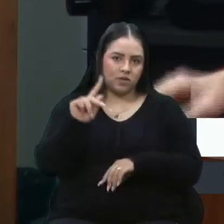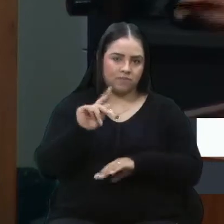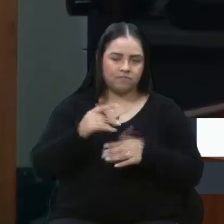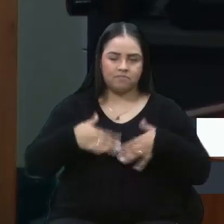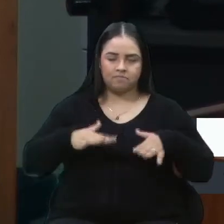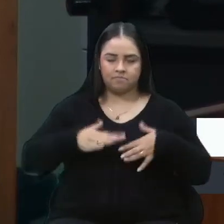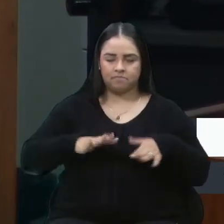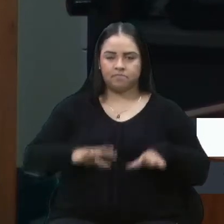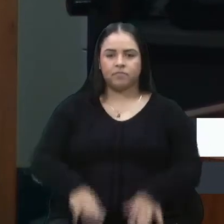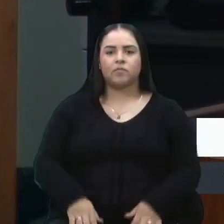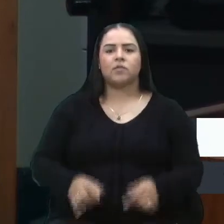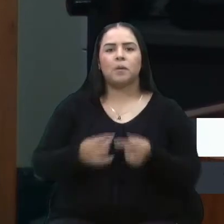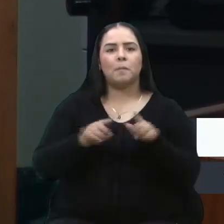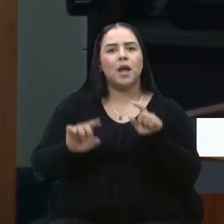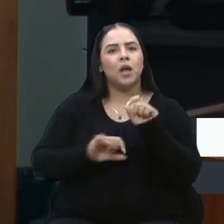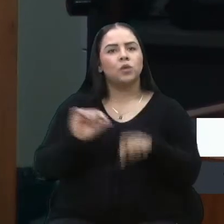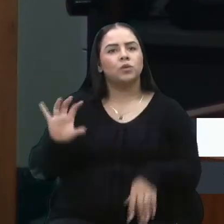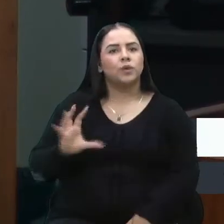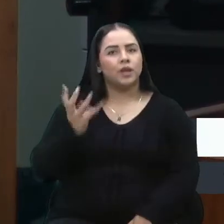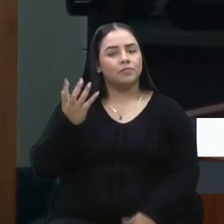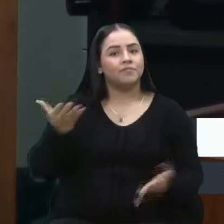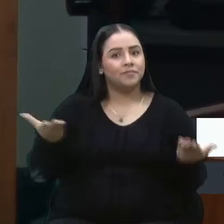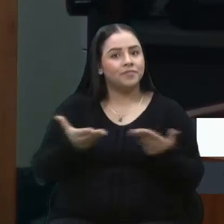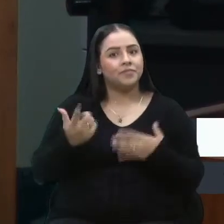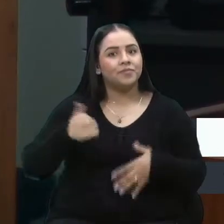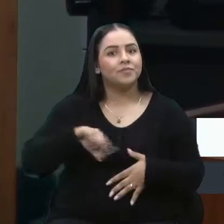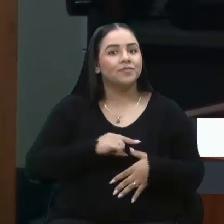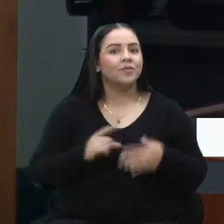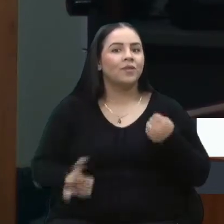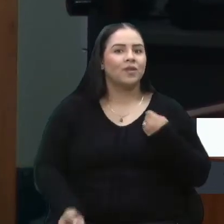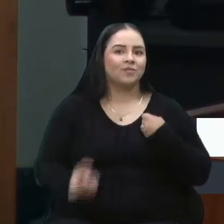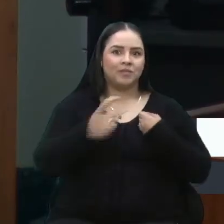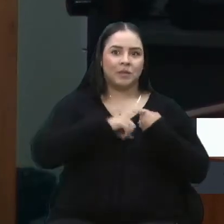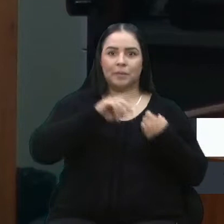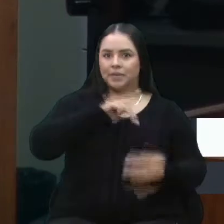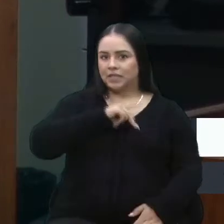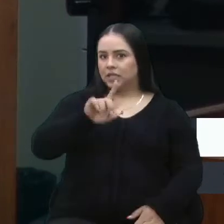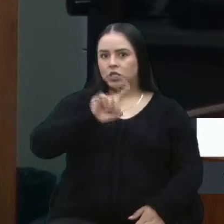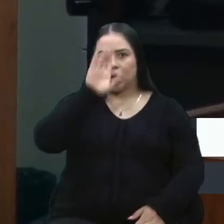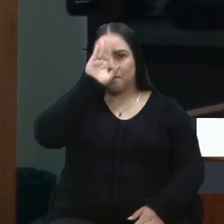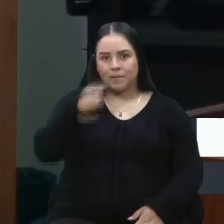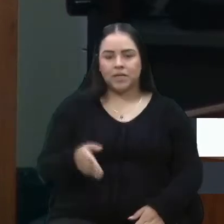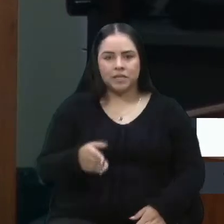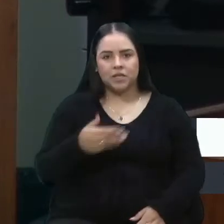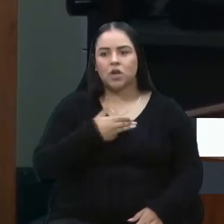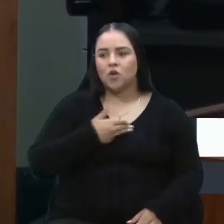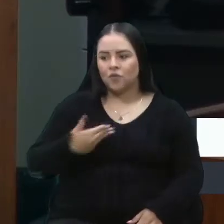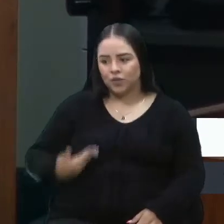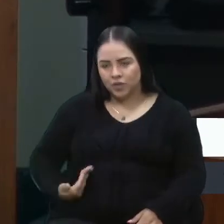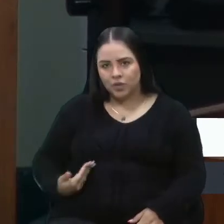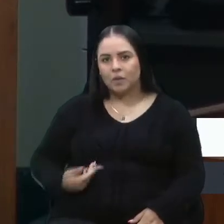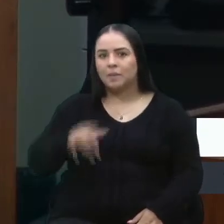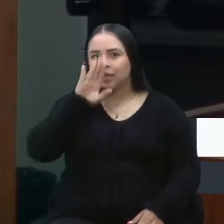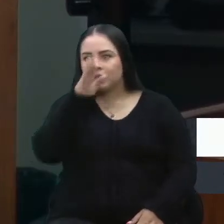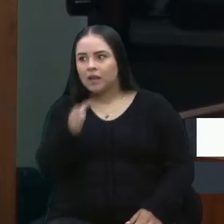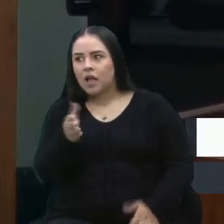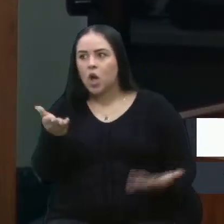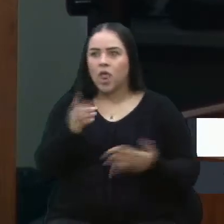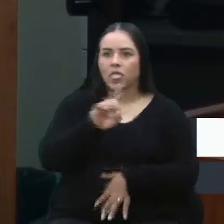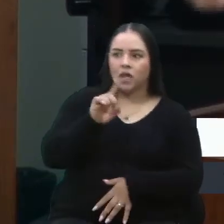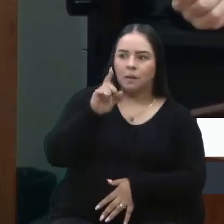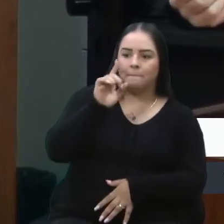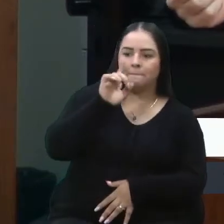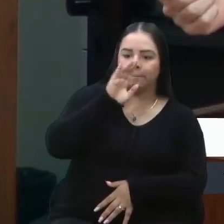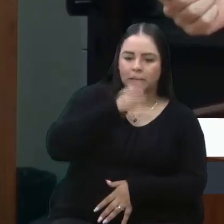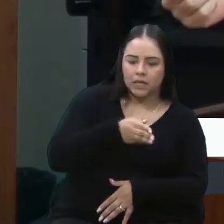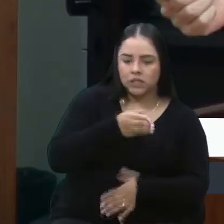mas o que que acontece agora olha voltando lá que o presidente não manda para ela falar que não manda o governador mandava daí não manda mais